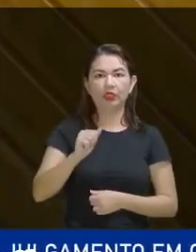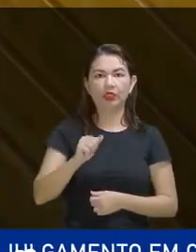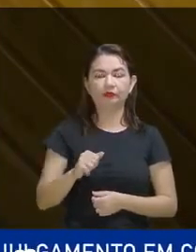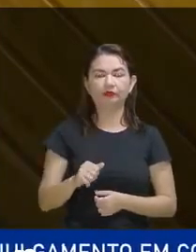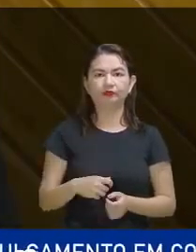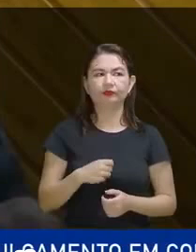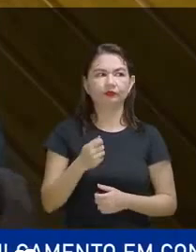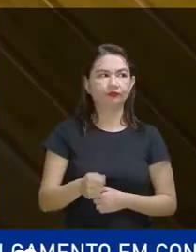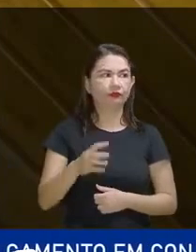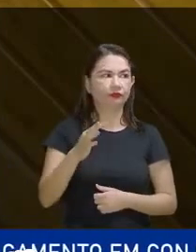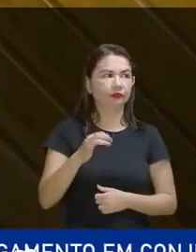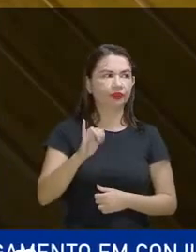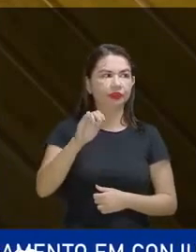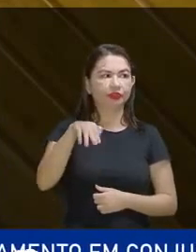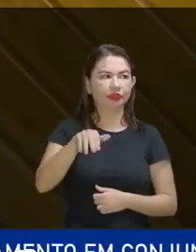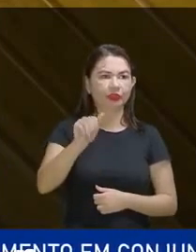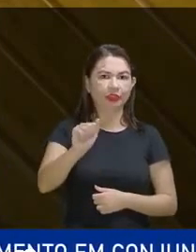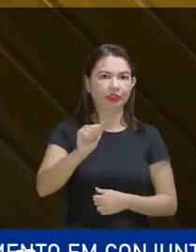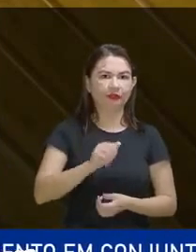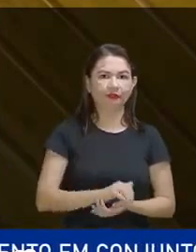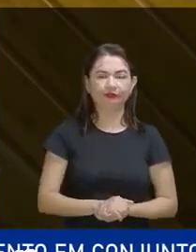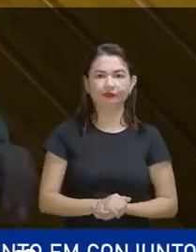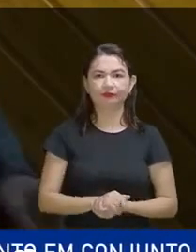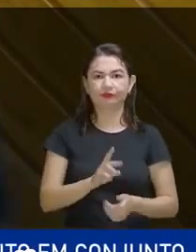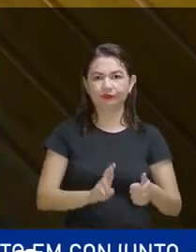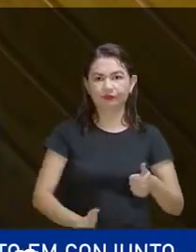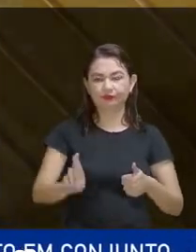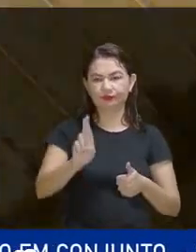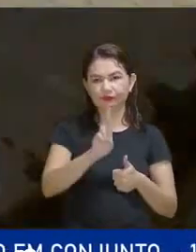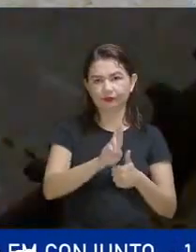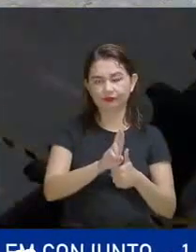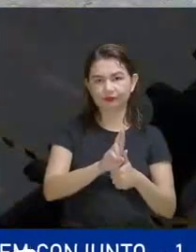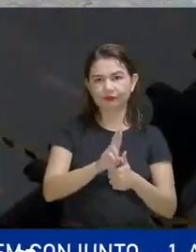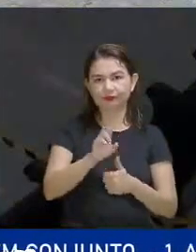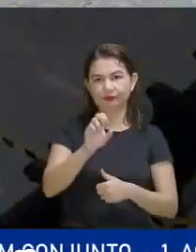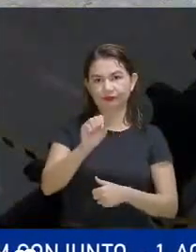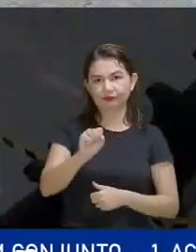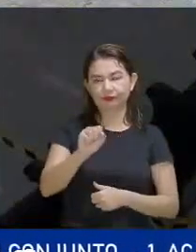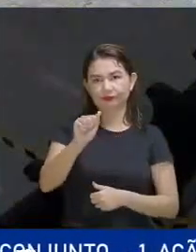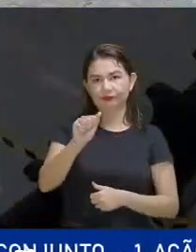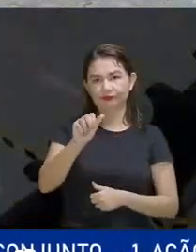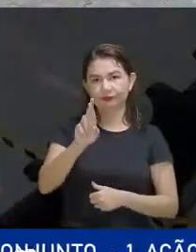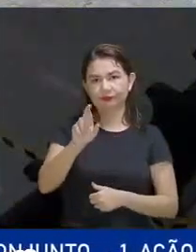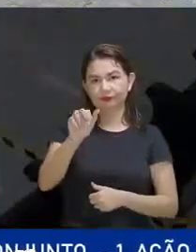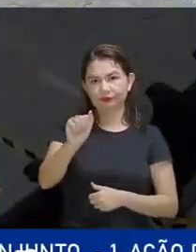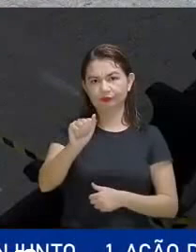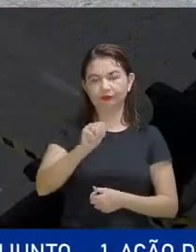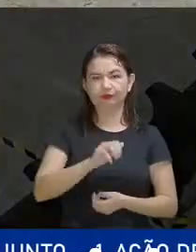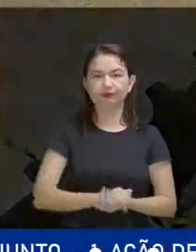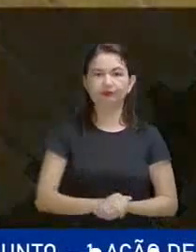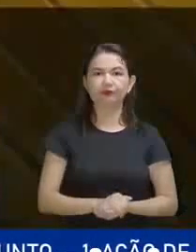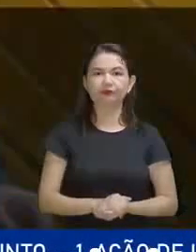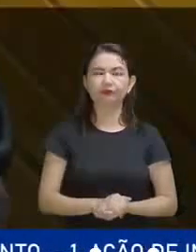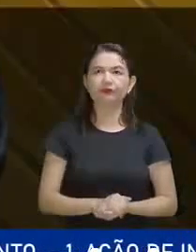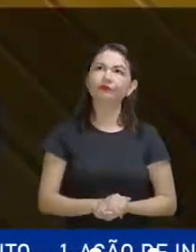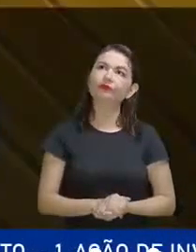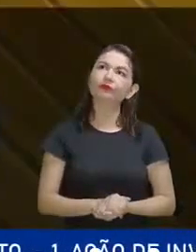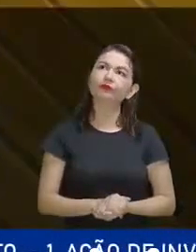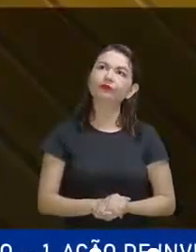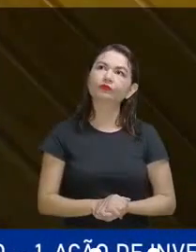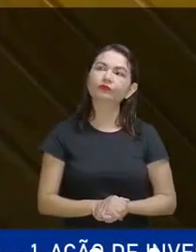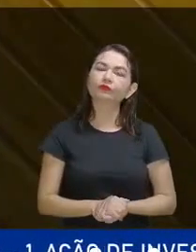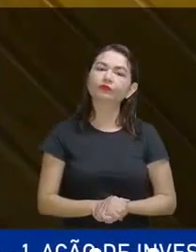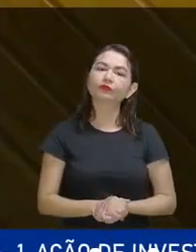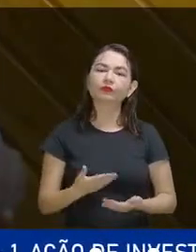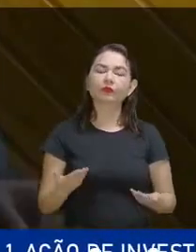Santos, Rivaldo Valente, excelentíssima senhora procuradora Sara Cavalcante. A defesa